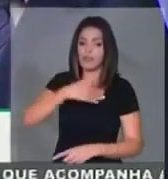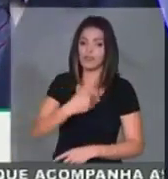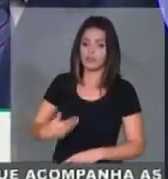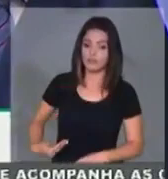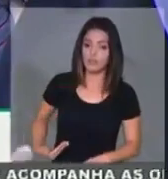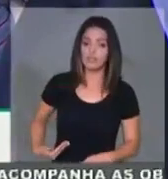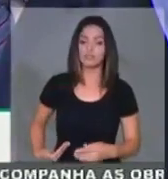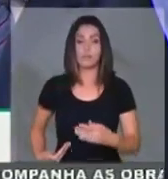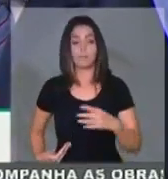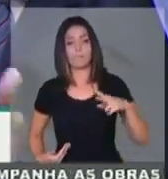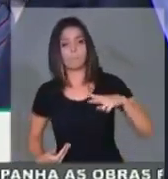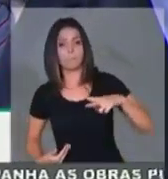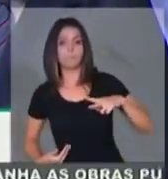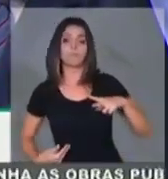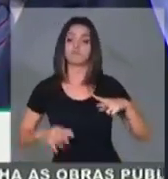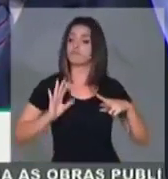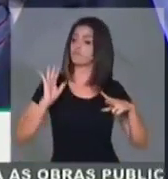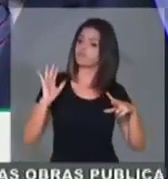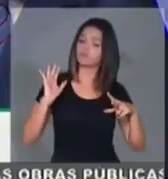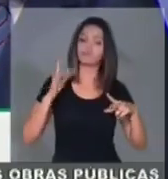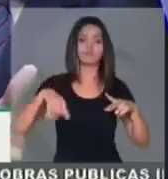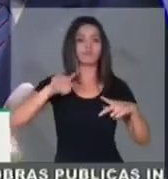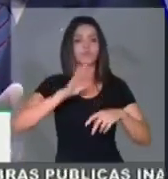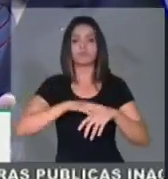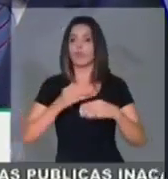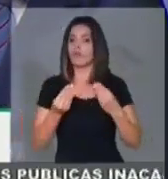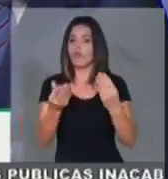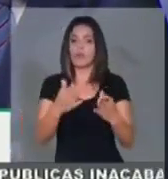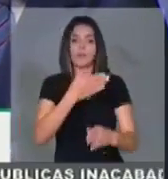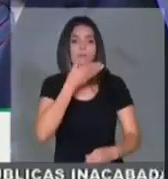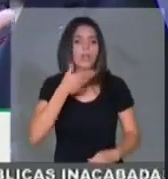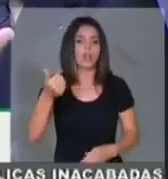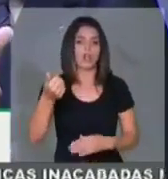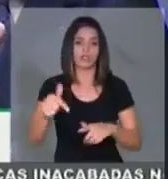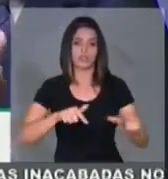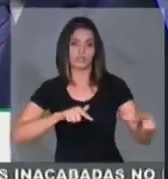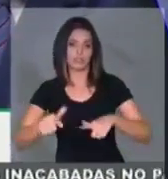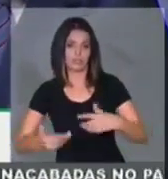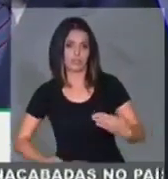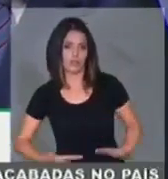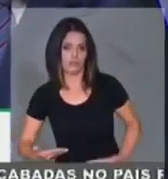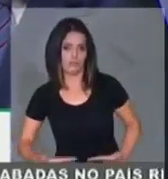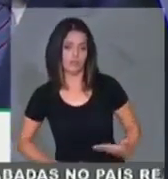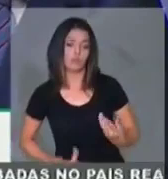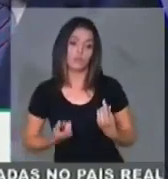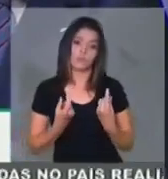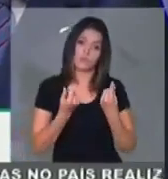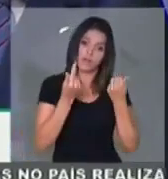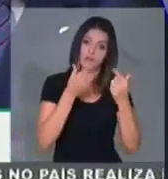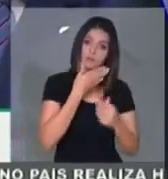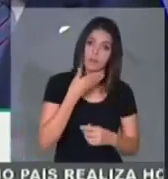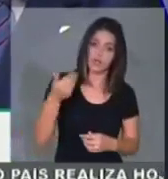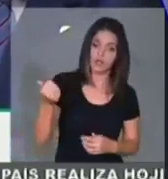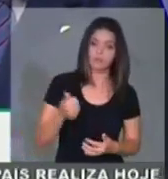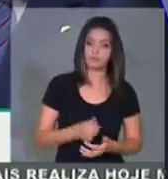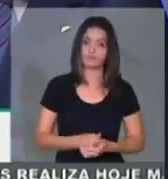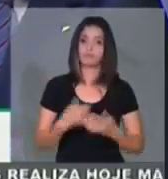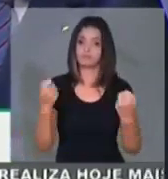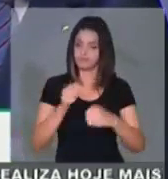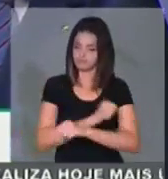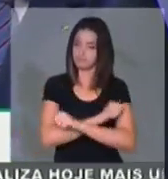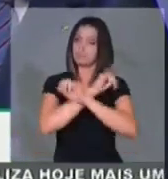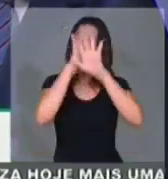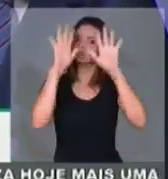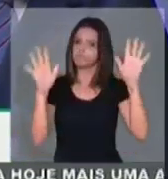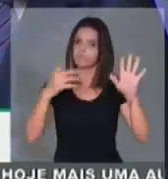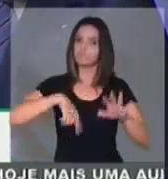sejam públicas ou privadas, ofereçam o melhor serviço ao melhor preço. Nada melhor que a transparência para que a gente